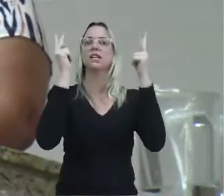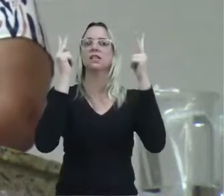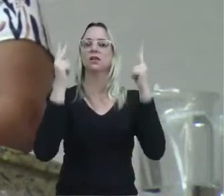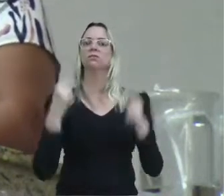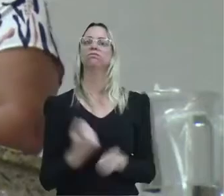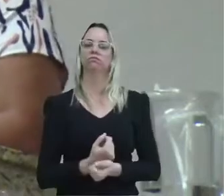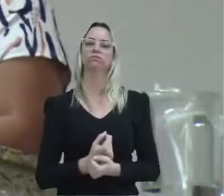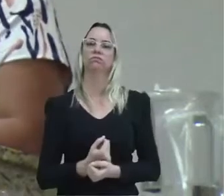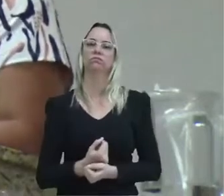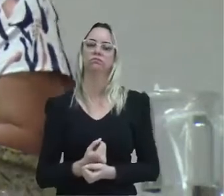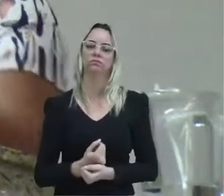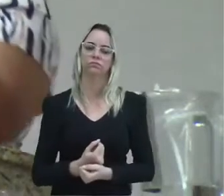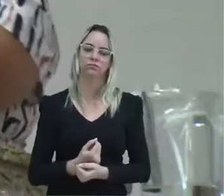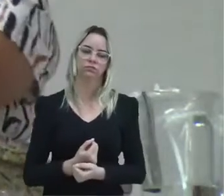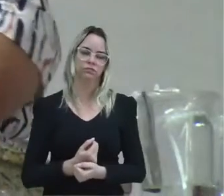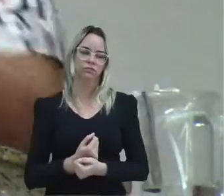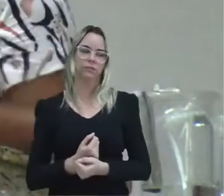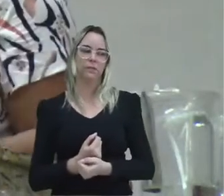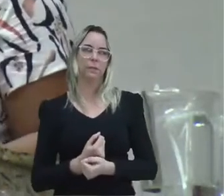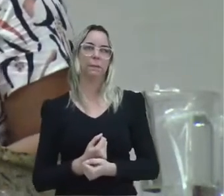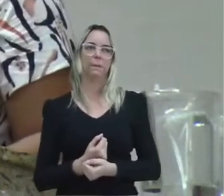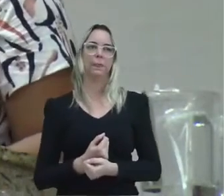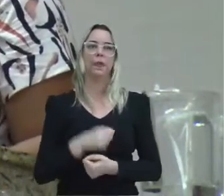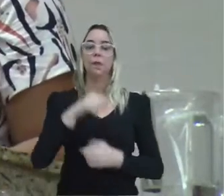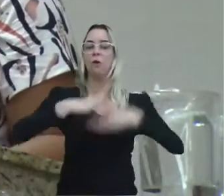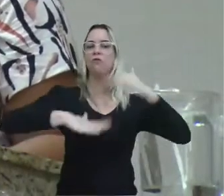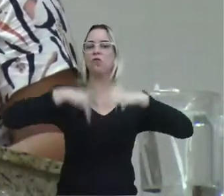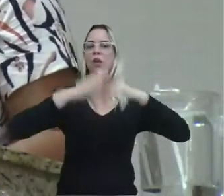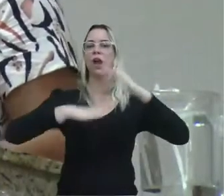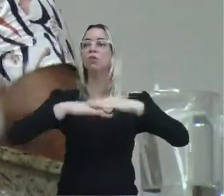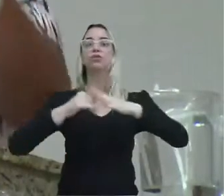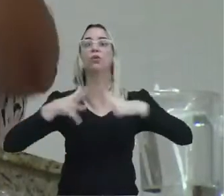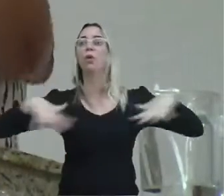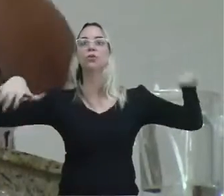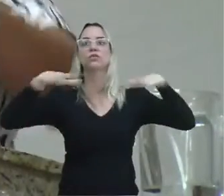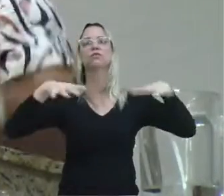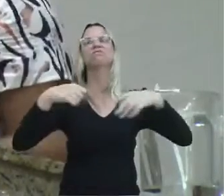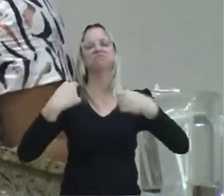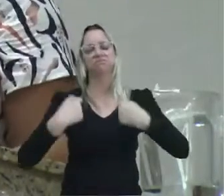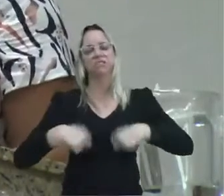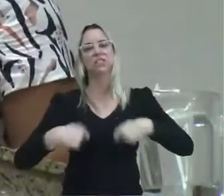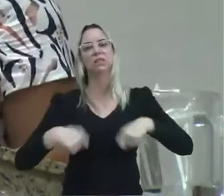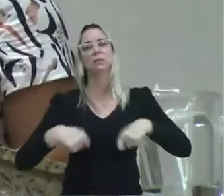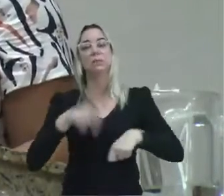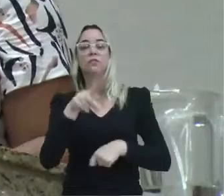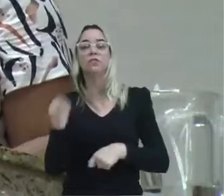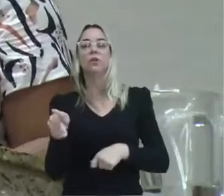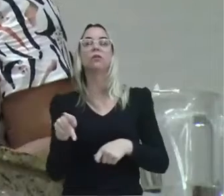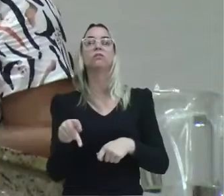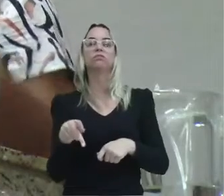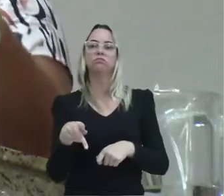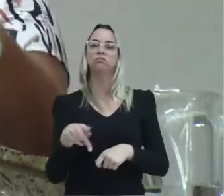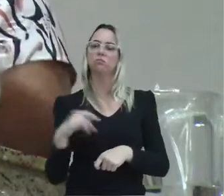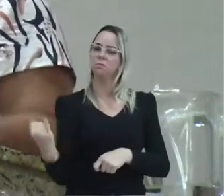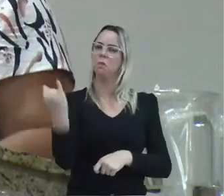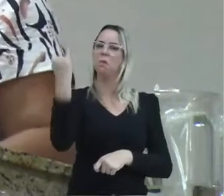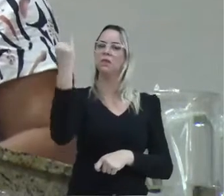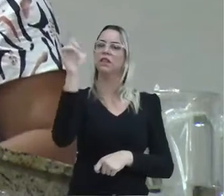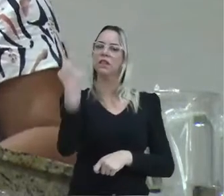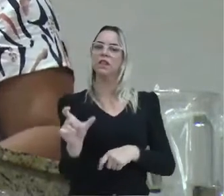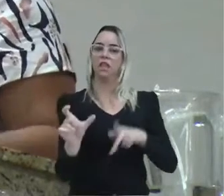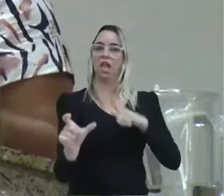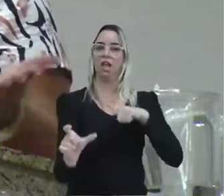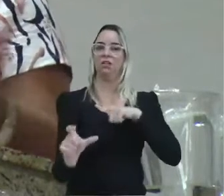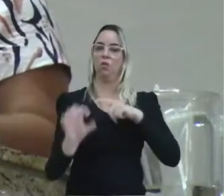valorização, que todos os profissionais devem ter. E os professores merecidamente têm a sua com muita